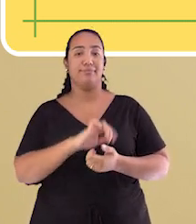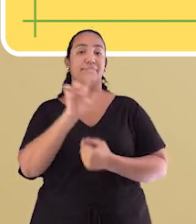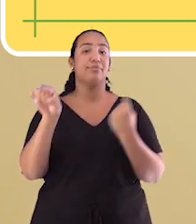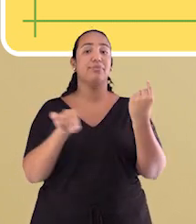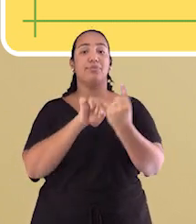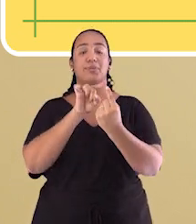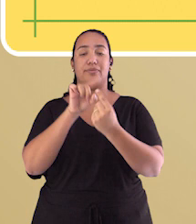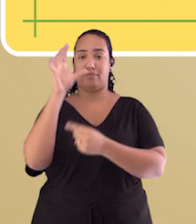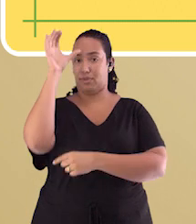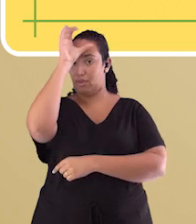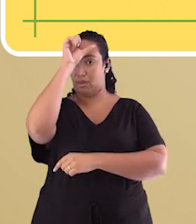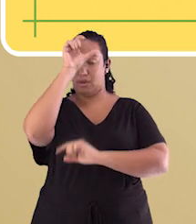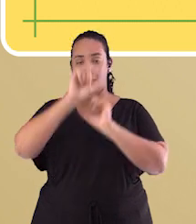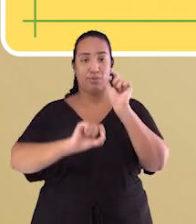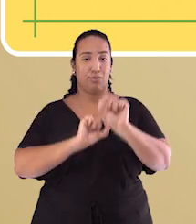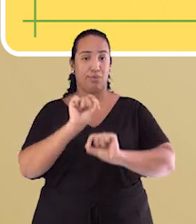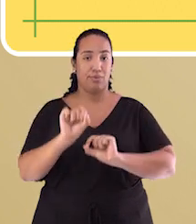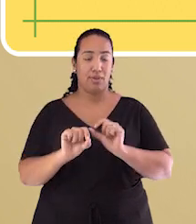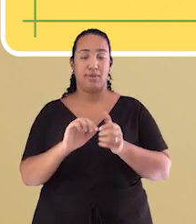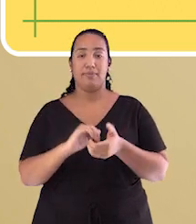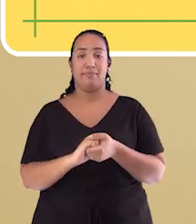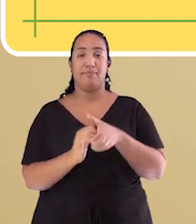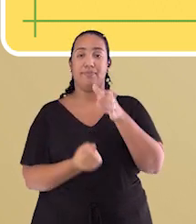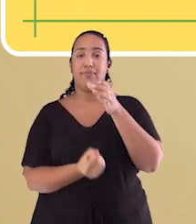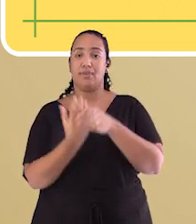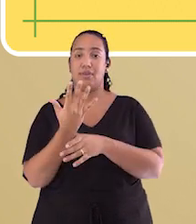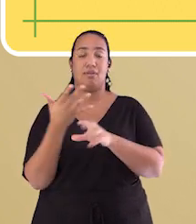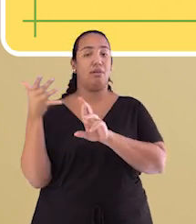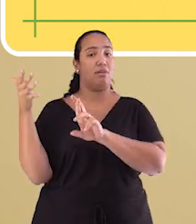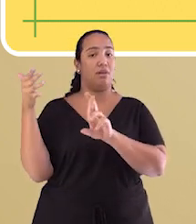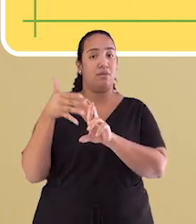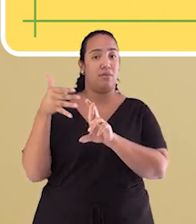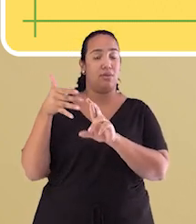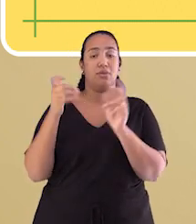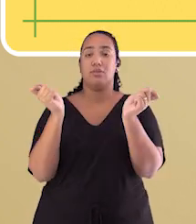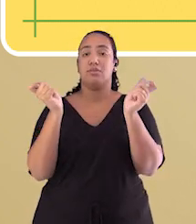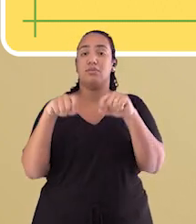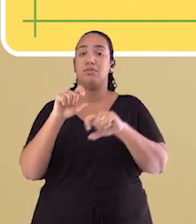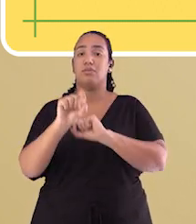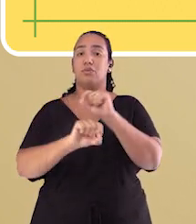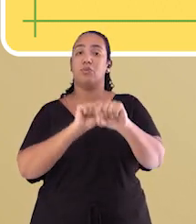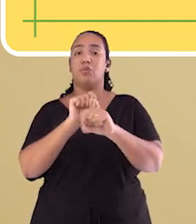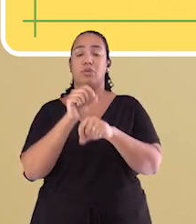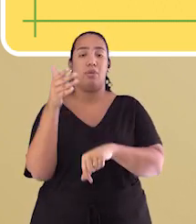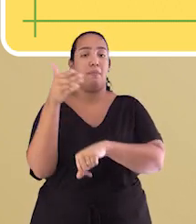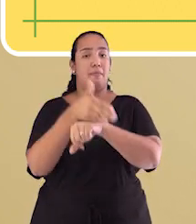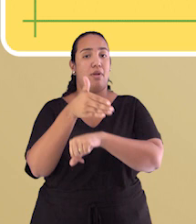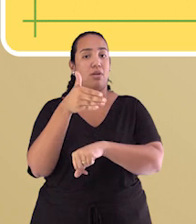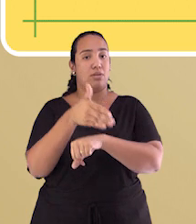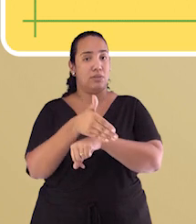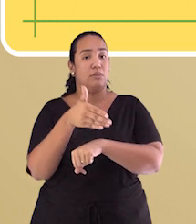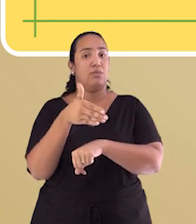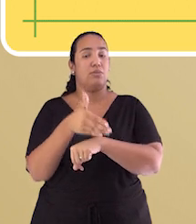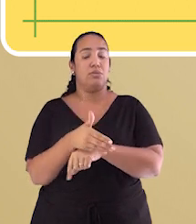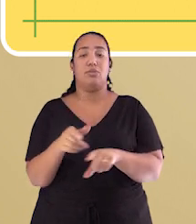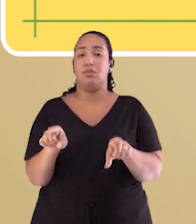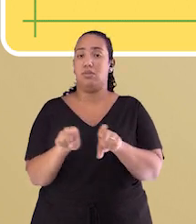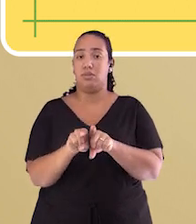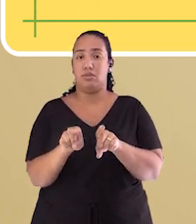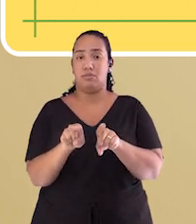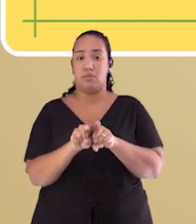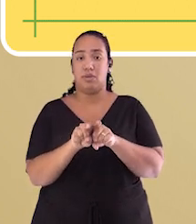como objetivo de aprendizagem construir referências que possibilitem uma participação propositiva